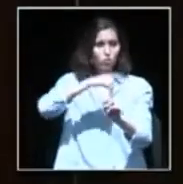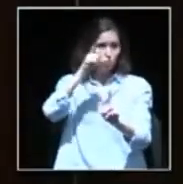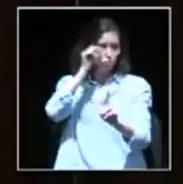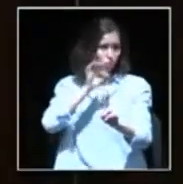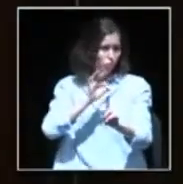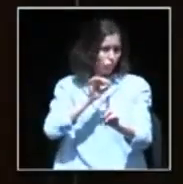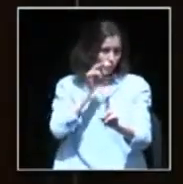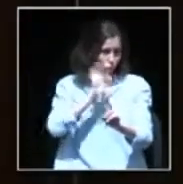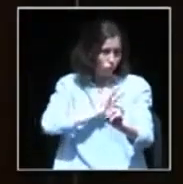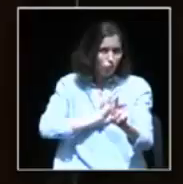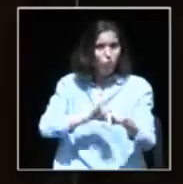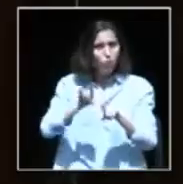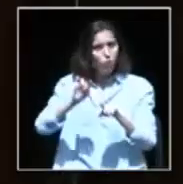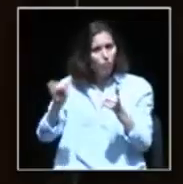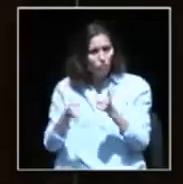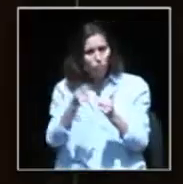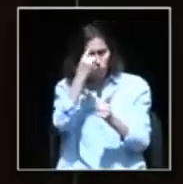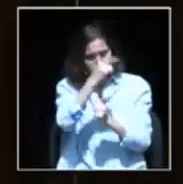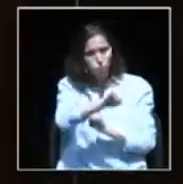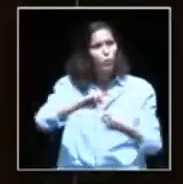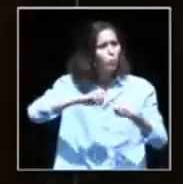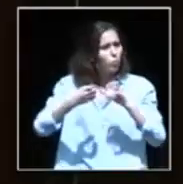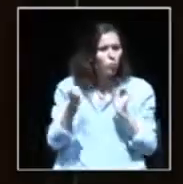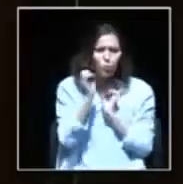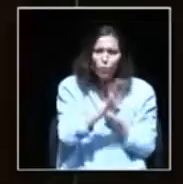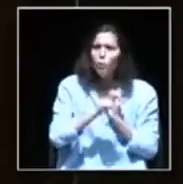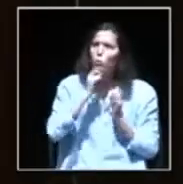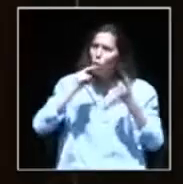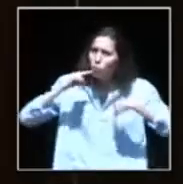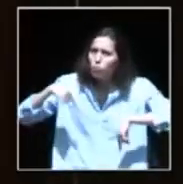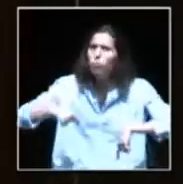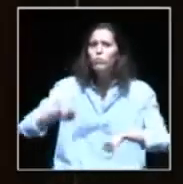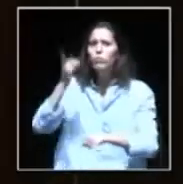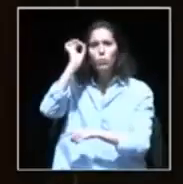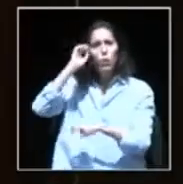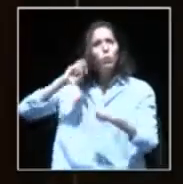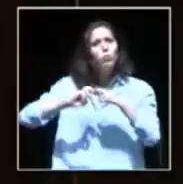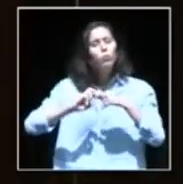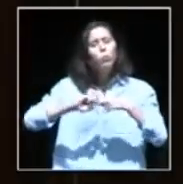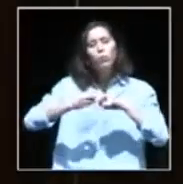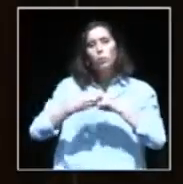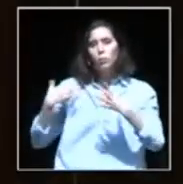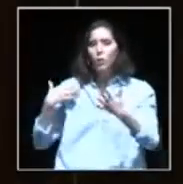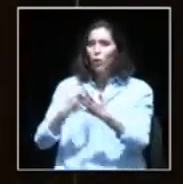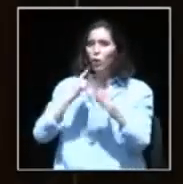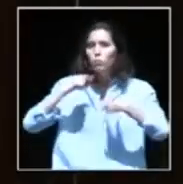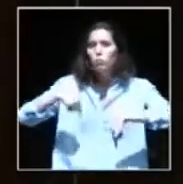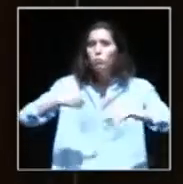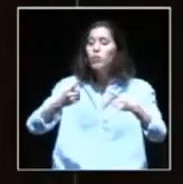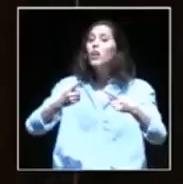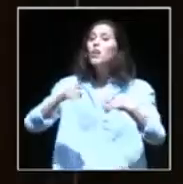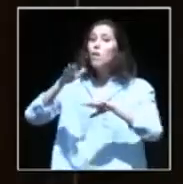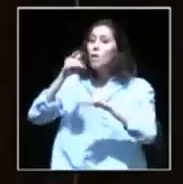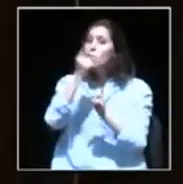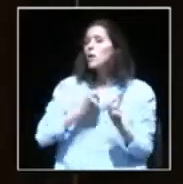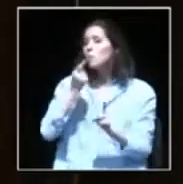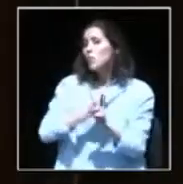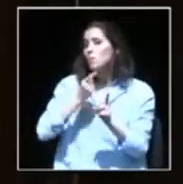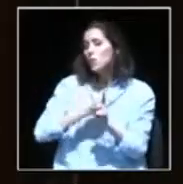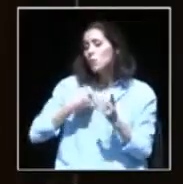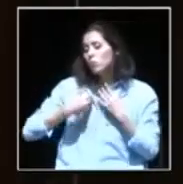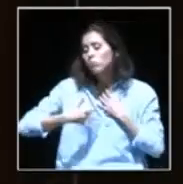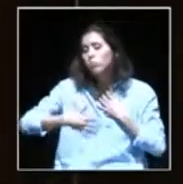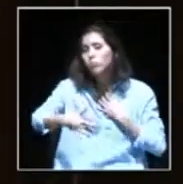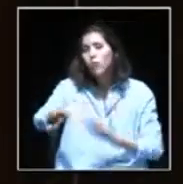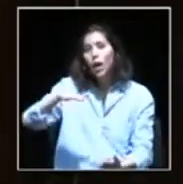trazer aqui os vários problemas relacionados com o Regimento de Sapadores Bombeiros. Aliás, temos-lo feito e vamos continuar a fazer até que o problema esteja resolvido e que a Câmara faça